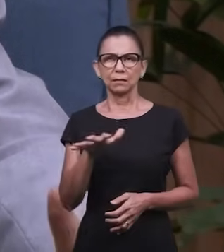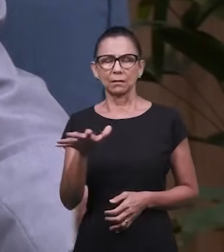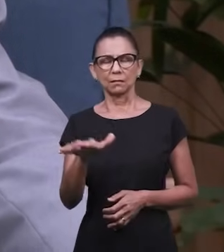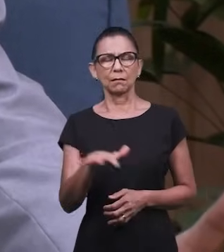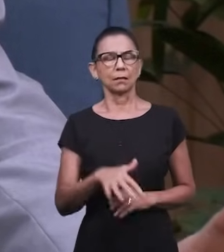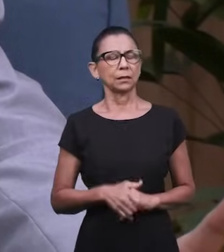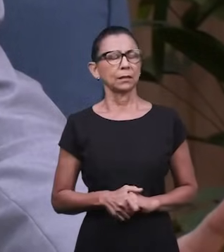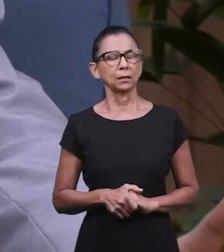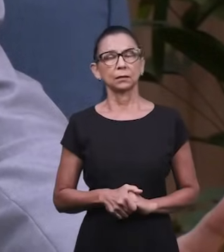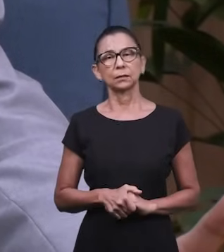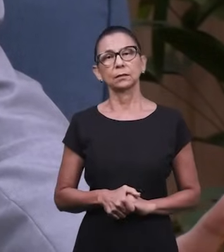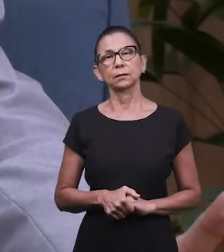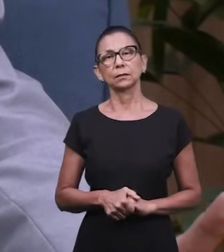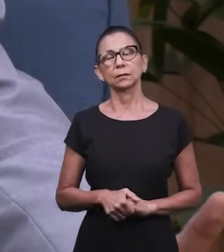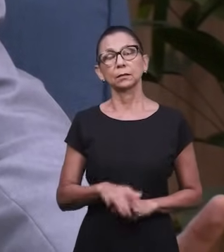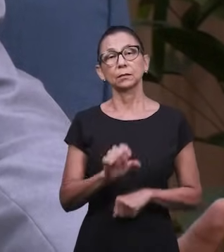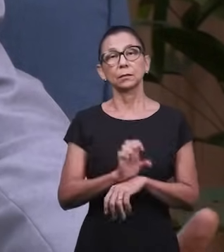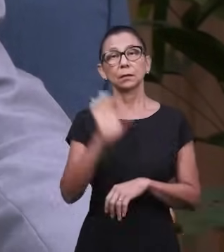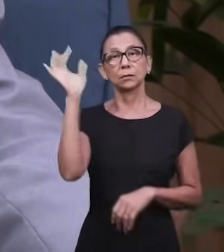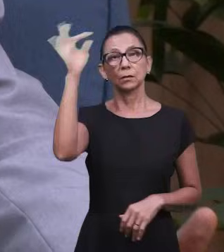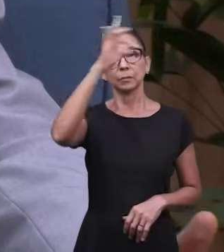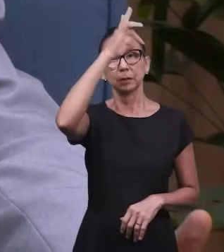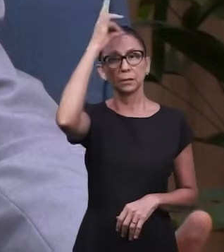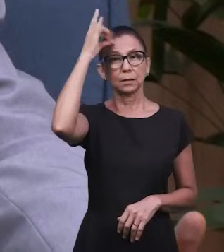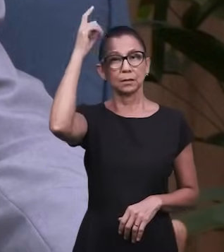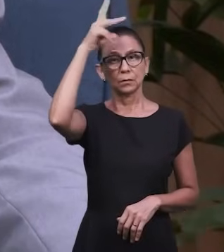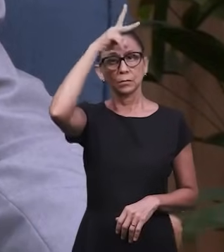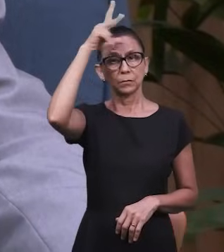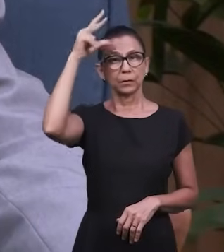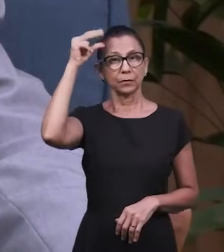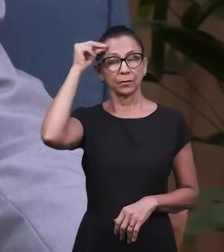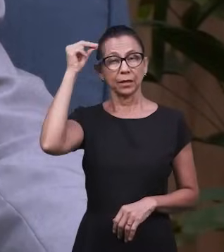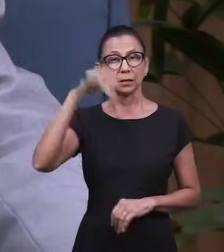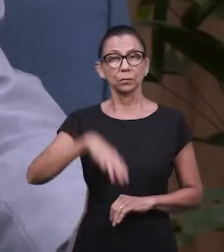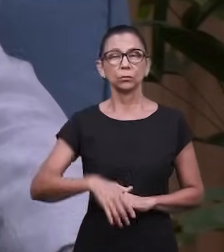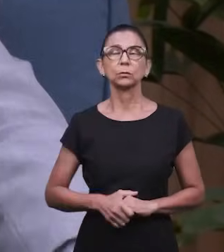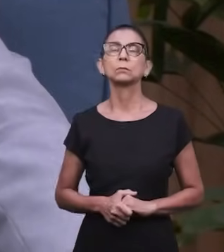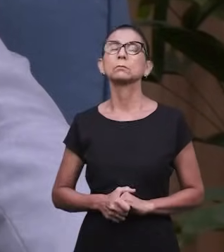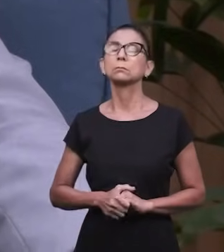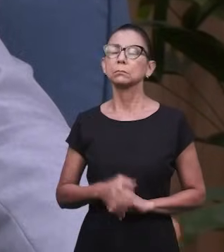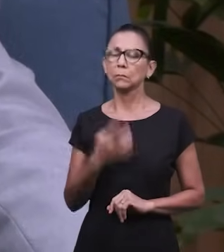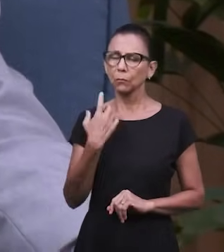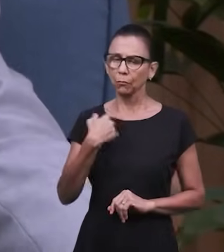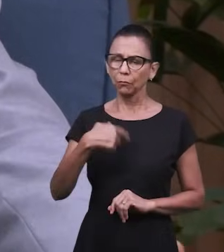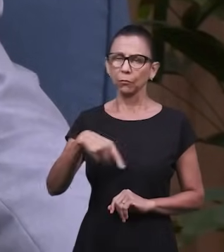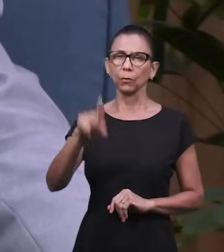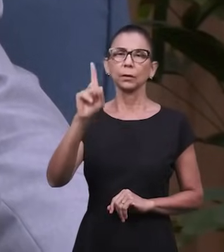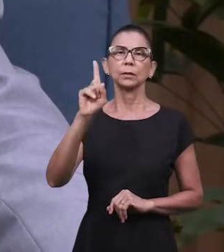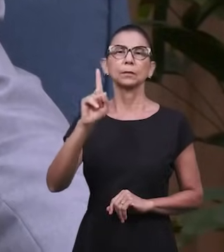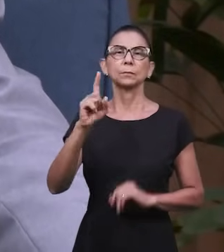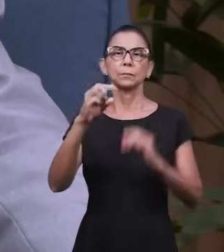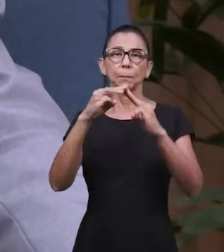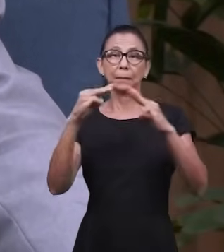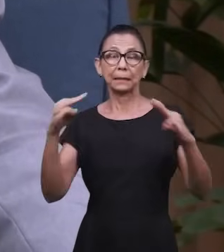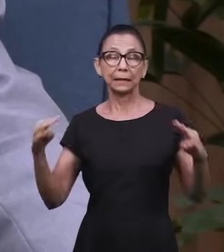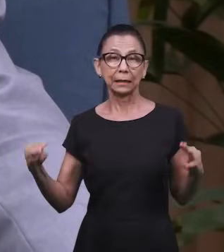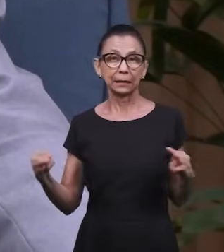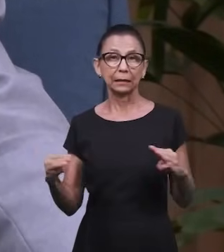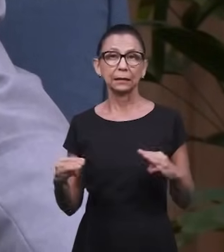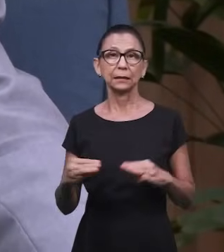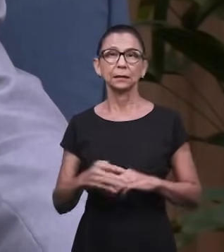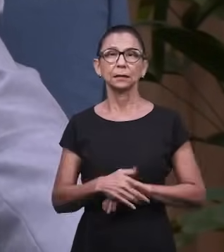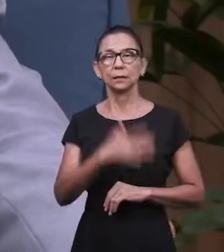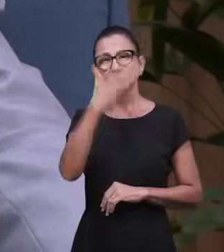prefeitos das principais cidades do estado foram para lá, as pessoas queriam estar ali, participar e tal,